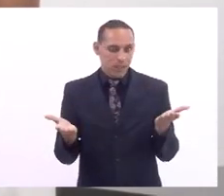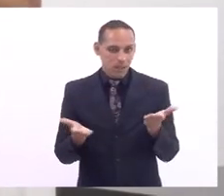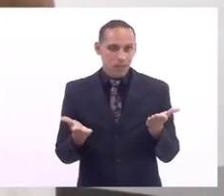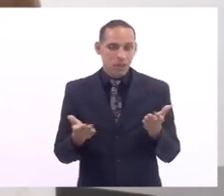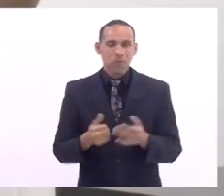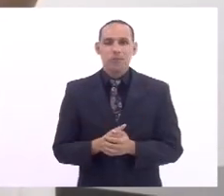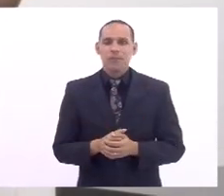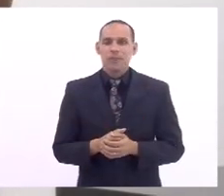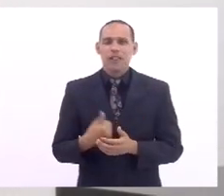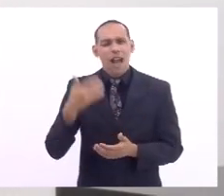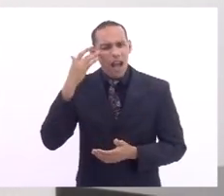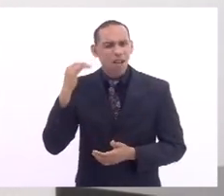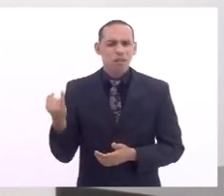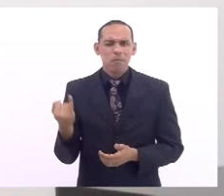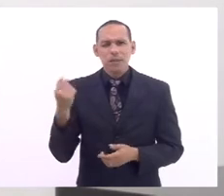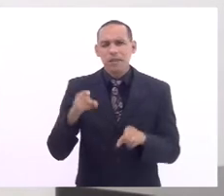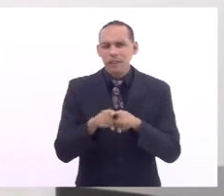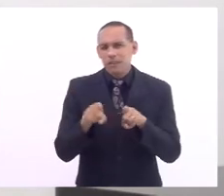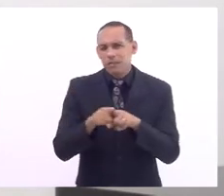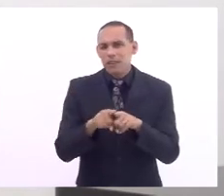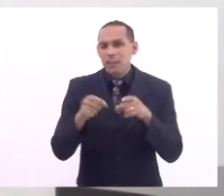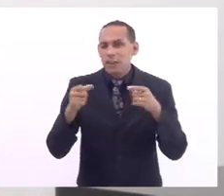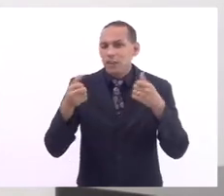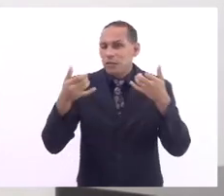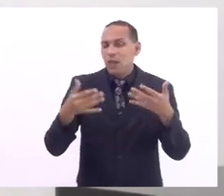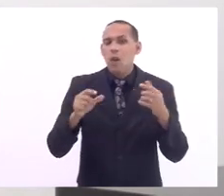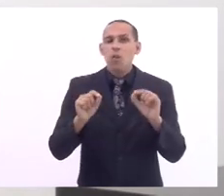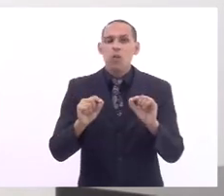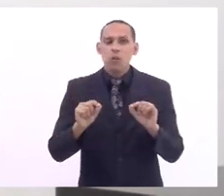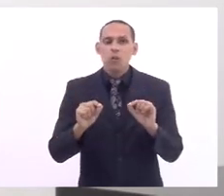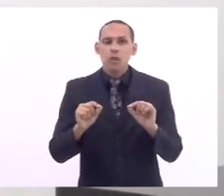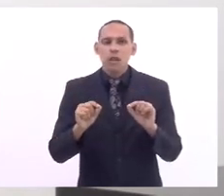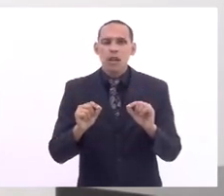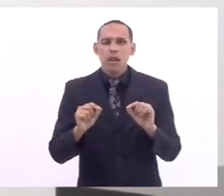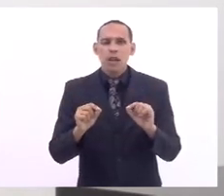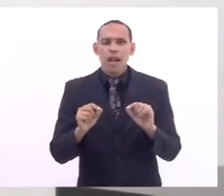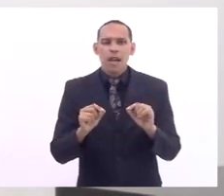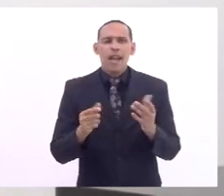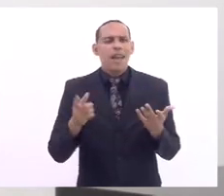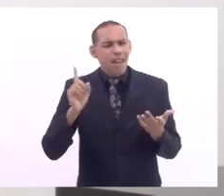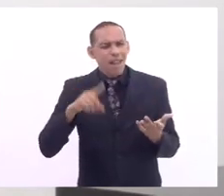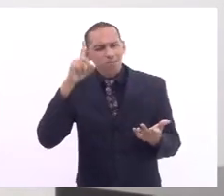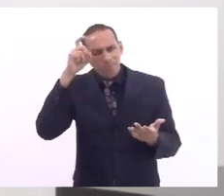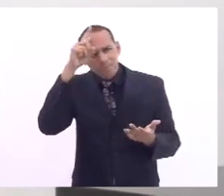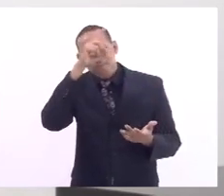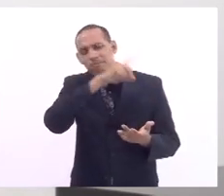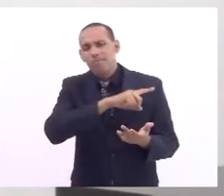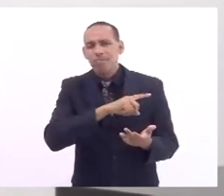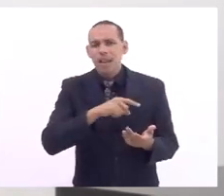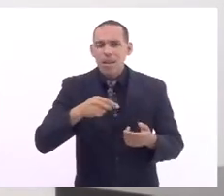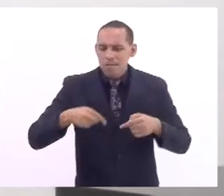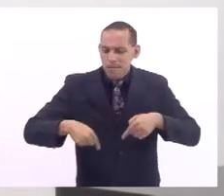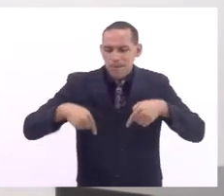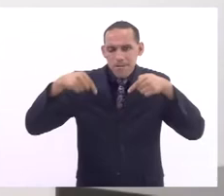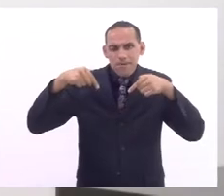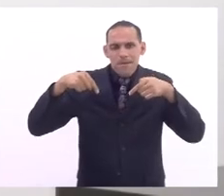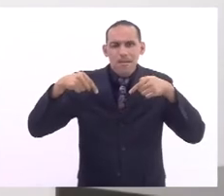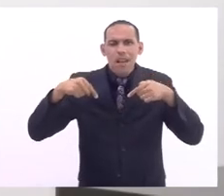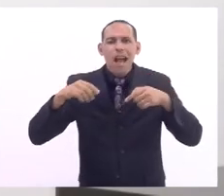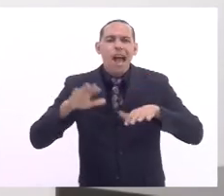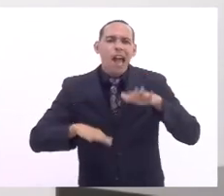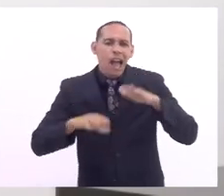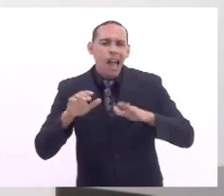Eu também acho importante destacar que frente a uma conjuntura tão desafiadora marcada por agendas